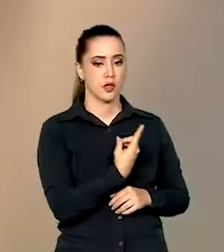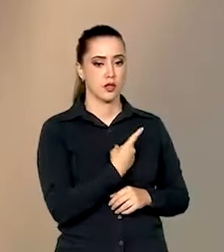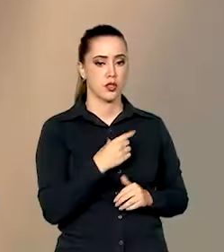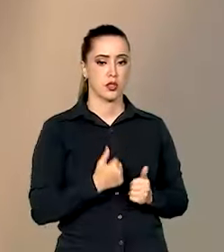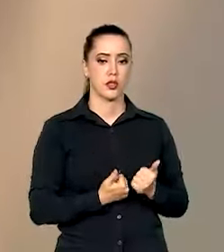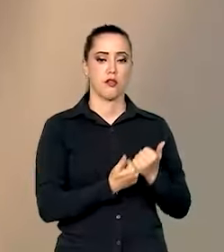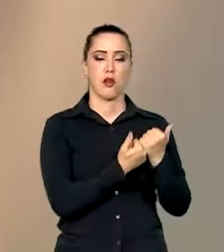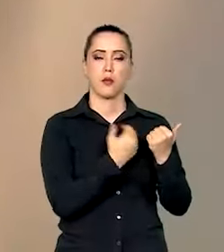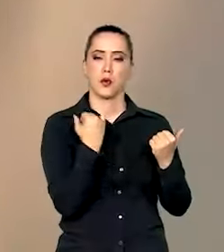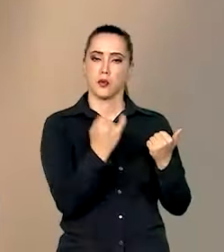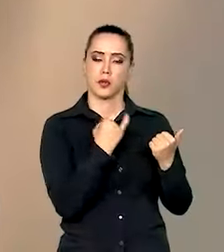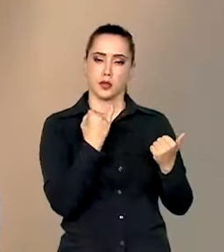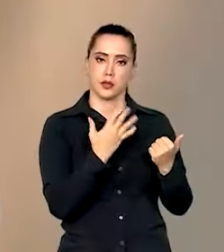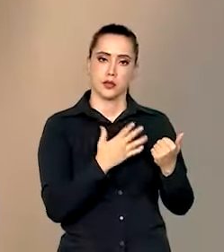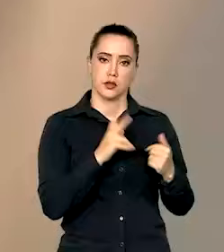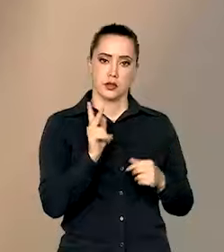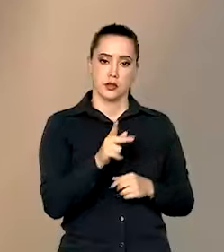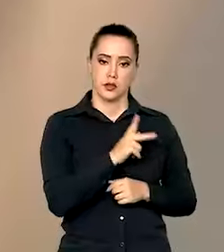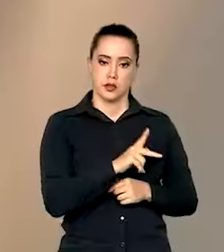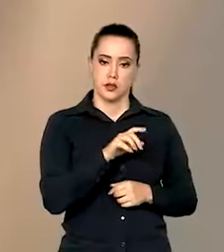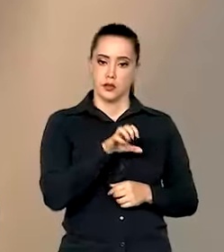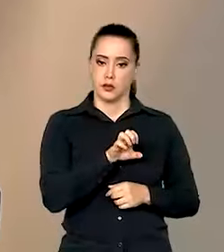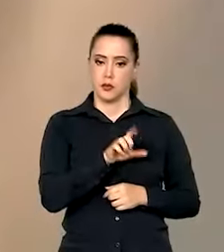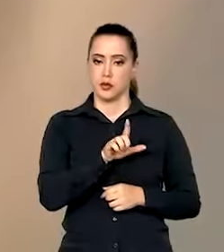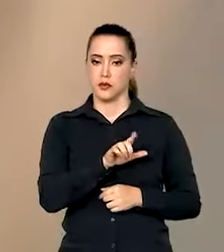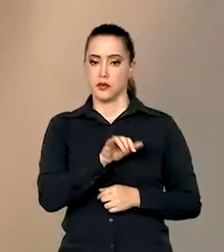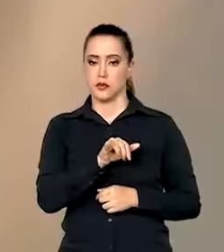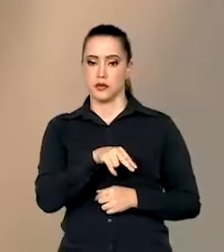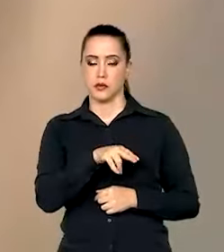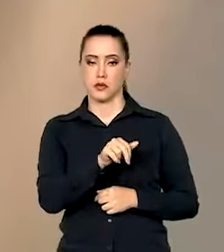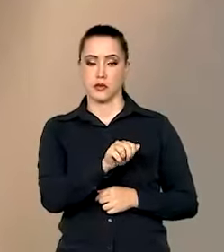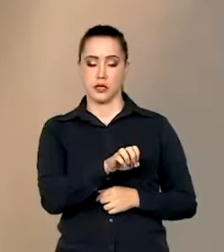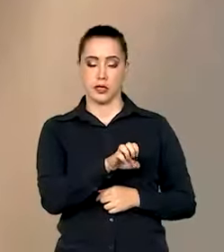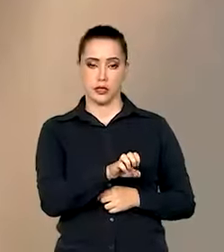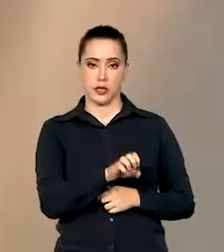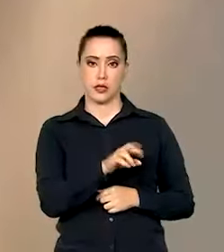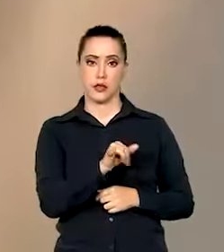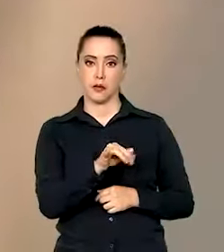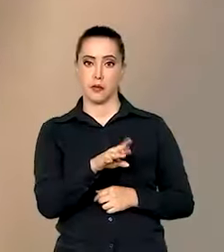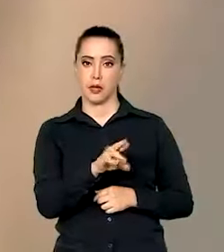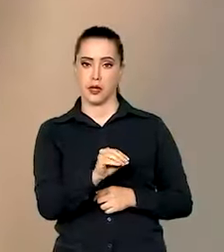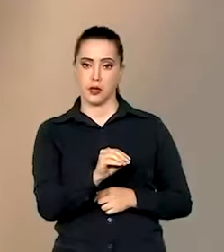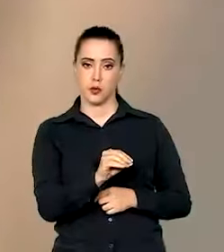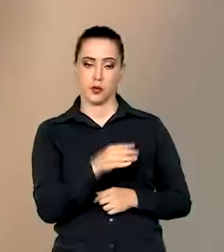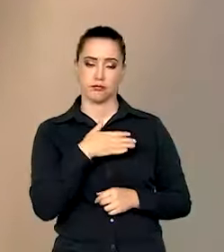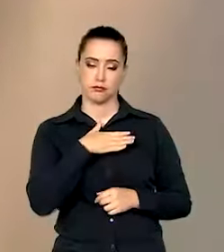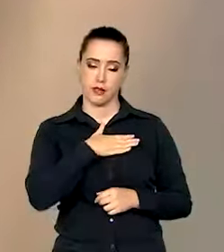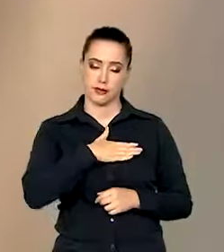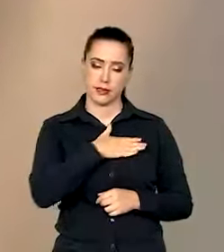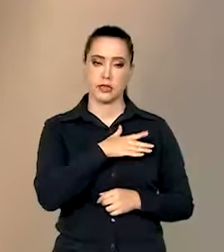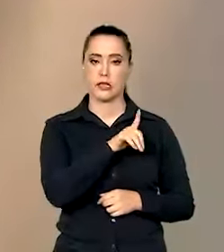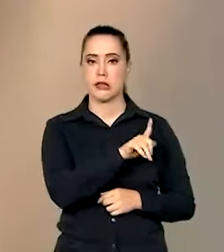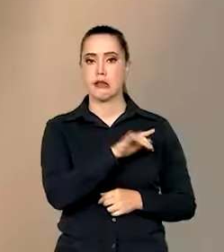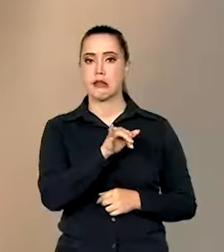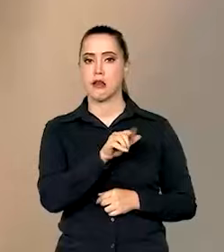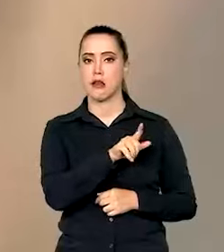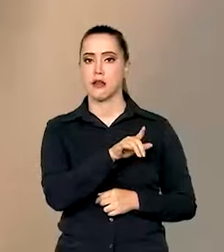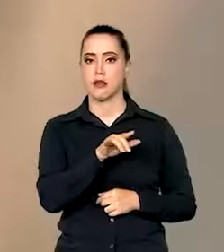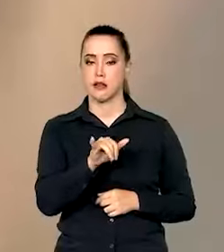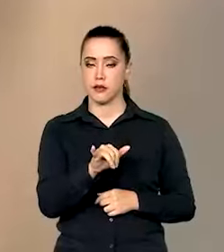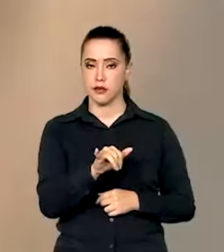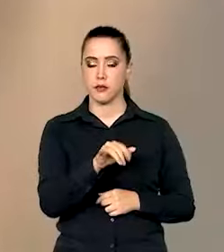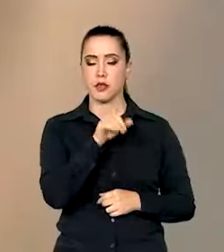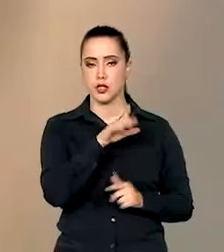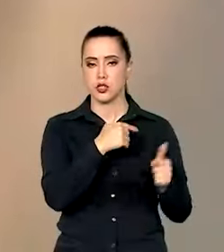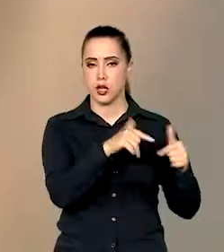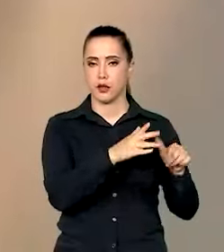apoio fundamental da professora Eliane Ribeiro, a querida Lili, da Unirio, que já trabalha a juventude desde 2005, desde a